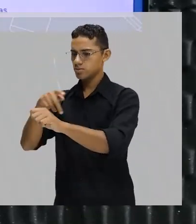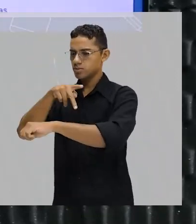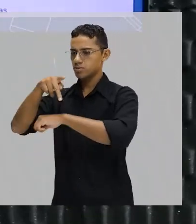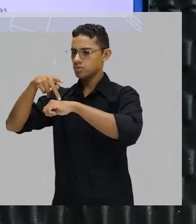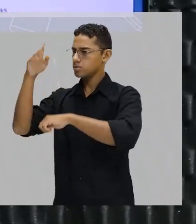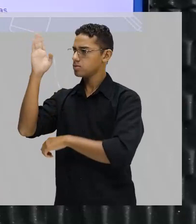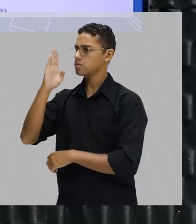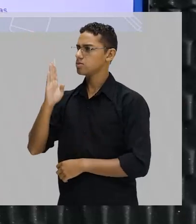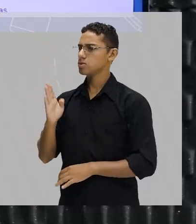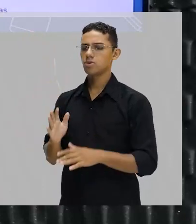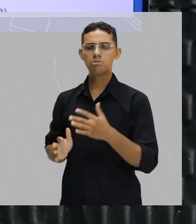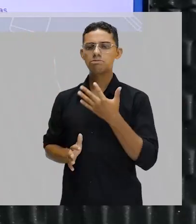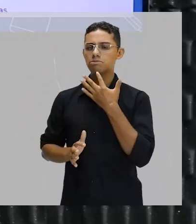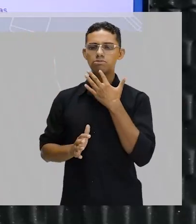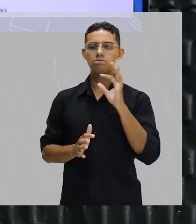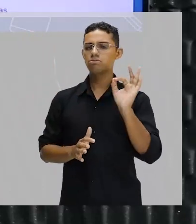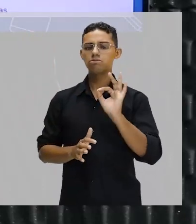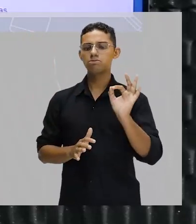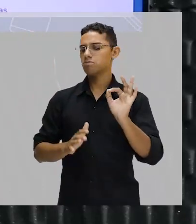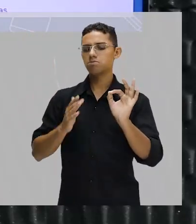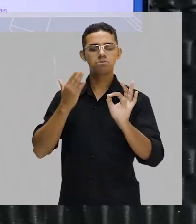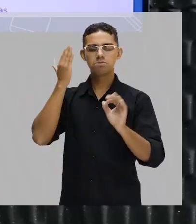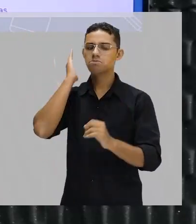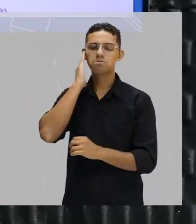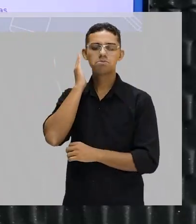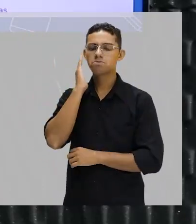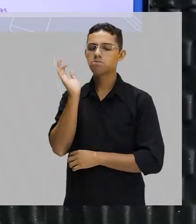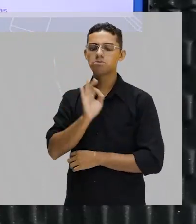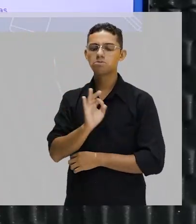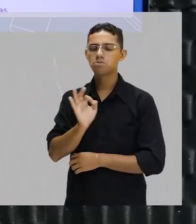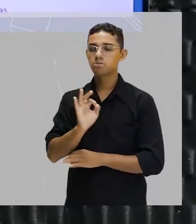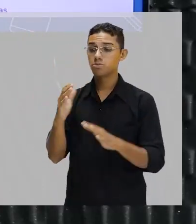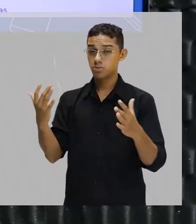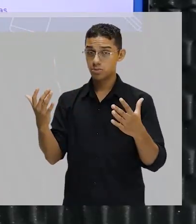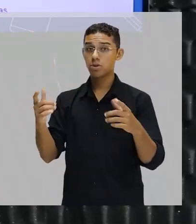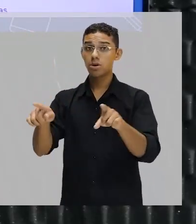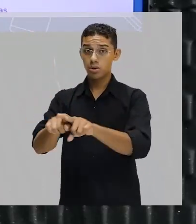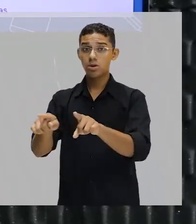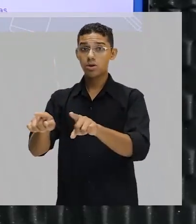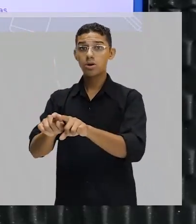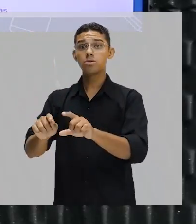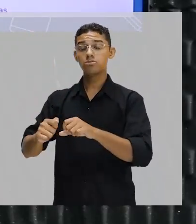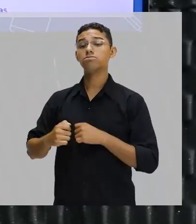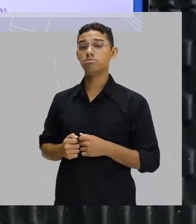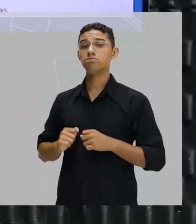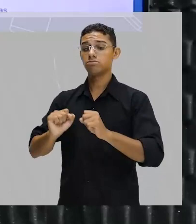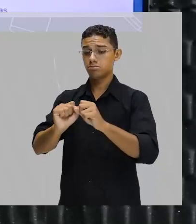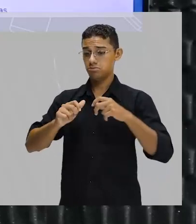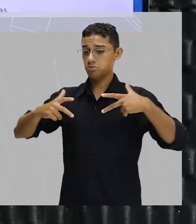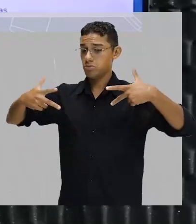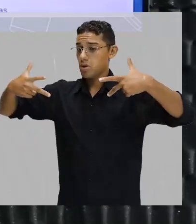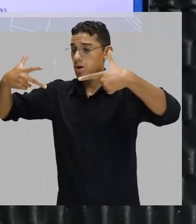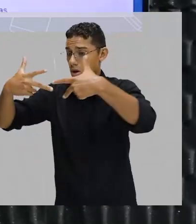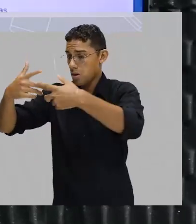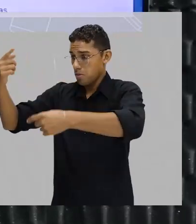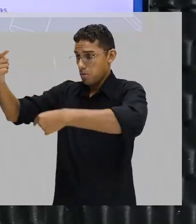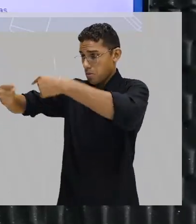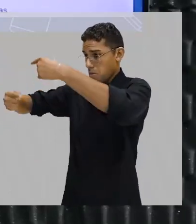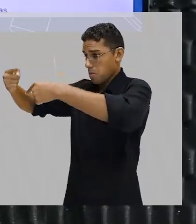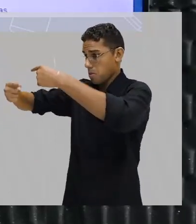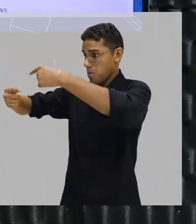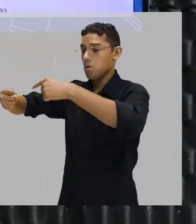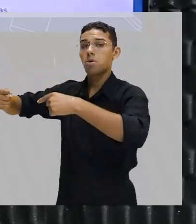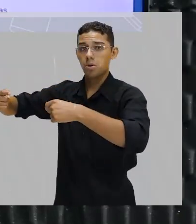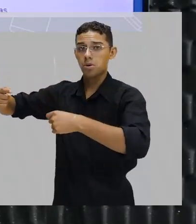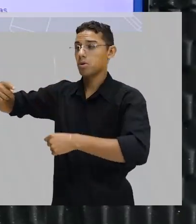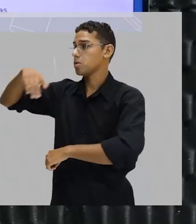está relacionada à economia. Se eu não acompanho o que acontece no cenário político do país, quando sair uma charge com determinado político,